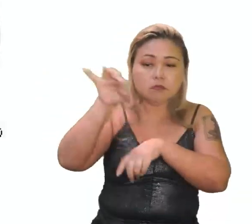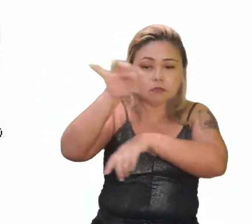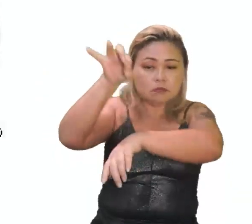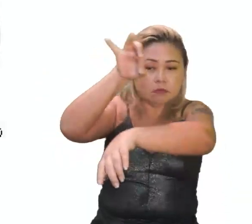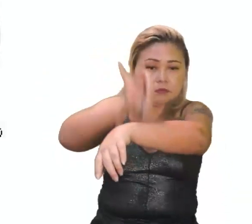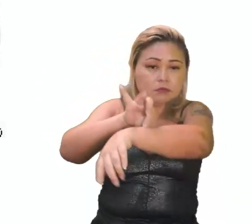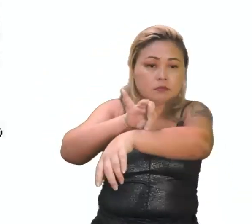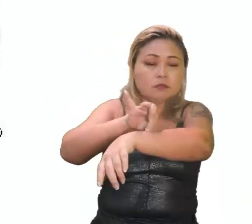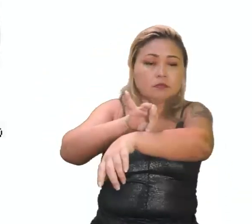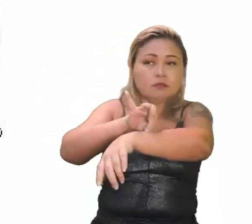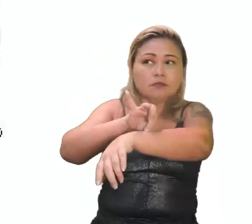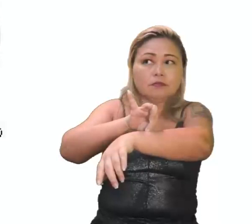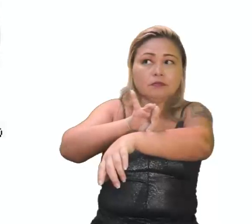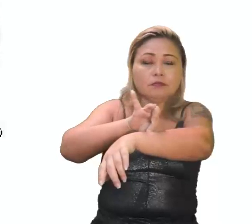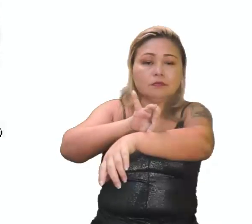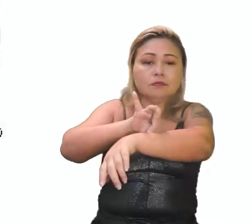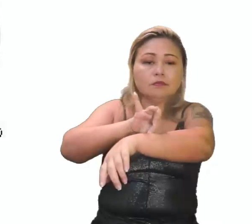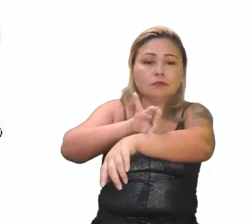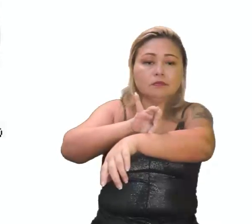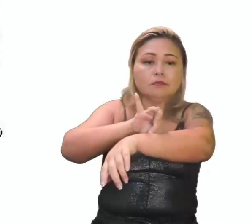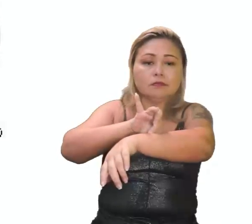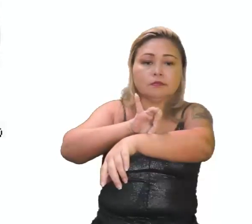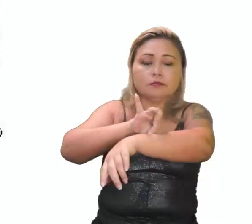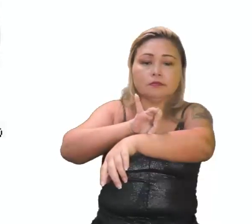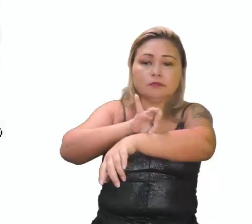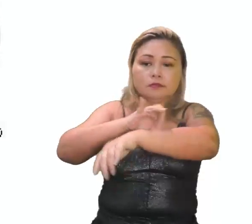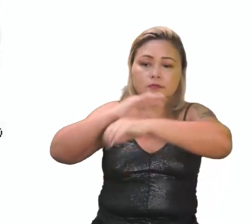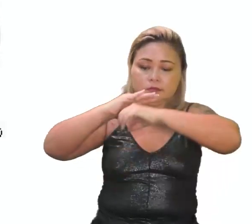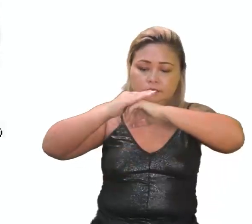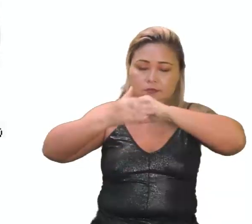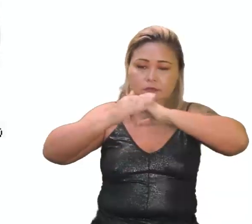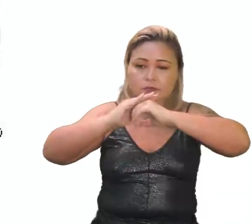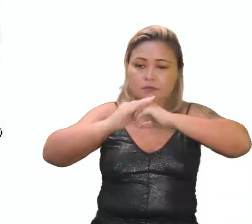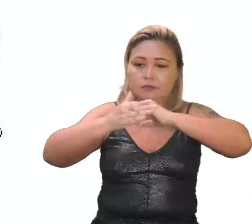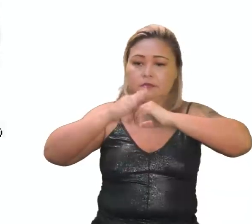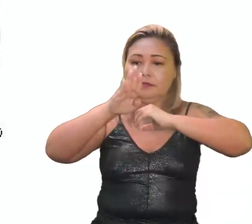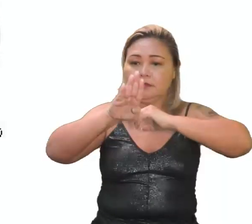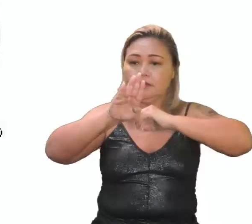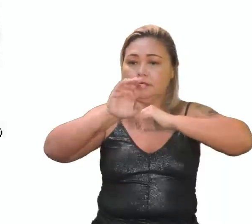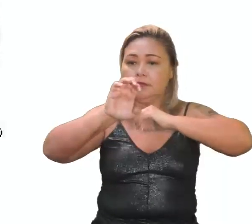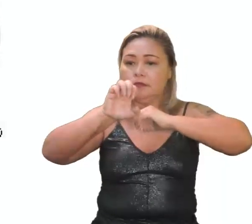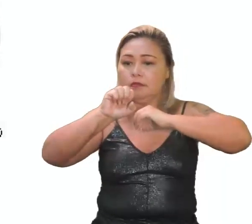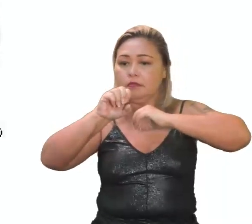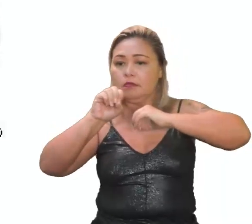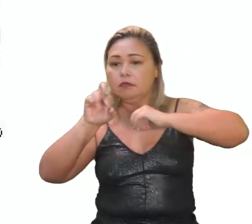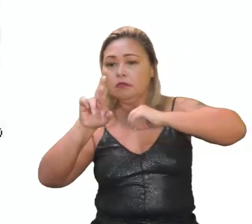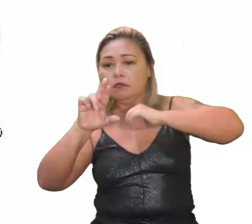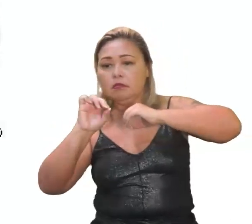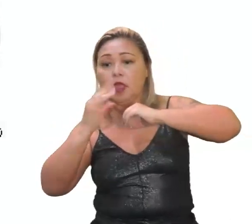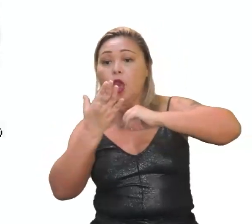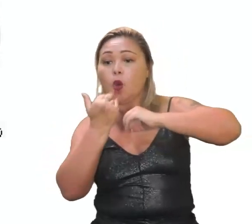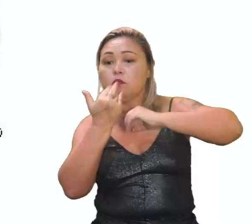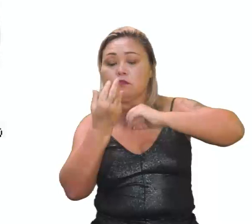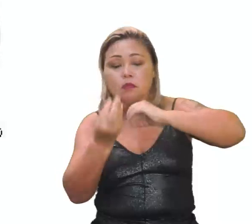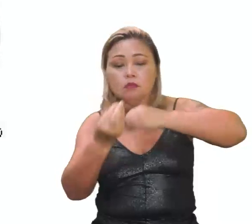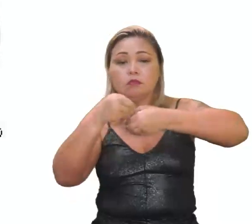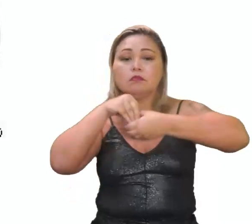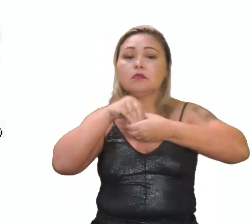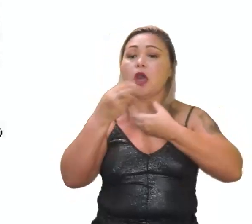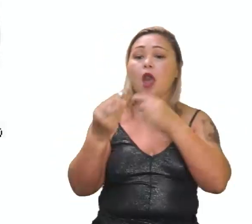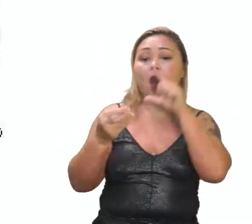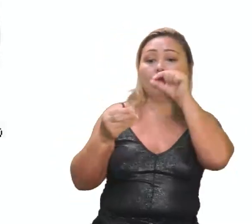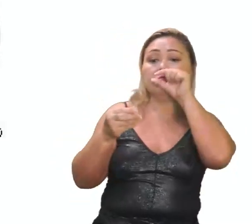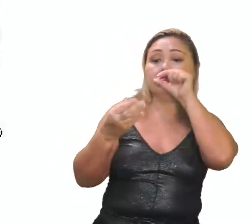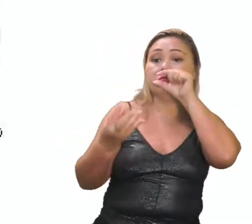inseto, tá? Vai quebrar essa estrutura protetora aí que tinha desses organismos e vai se alimentar,